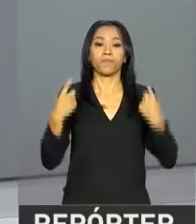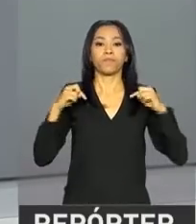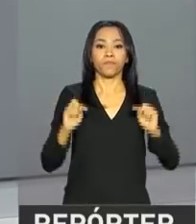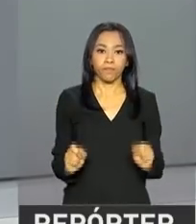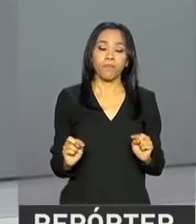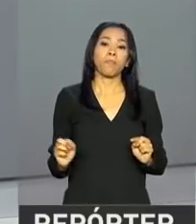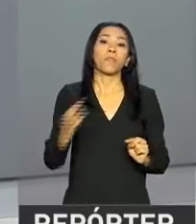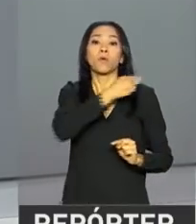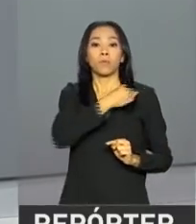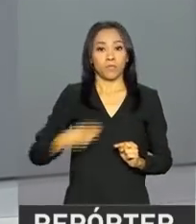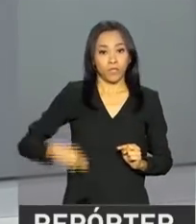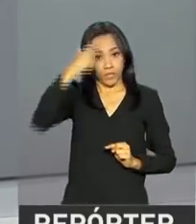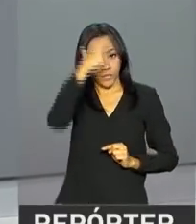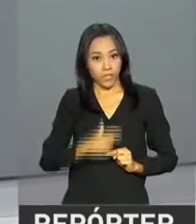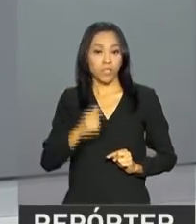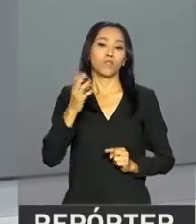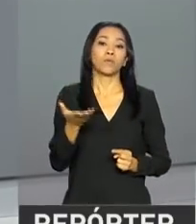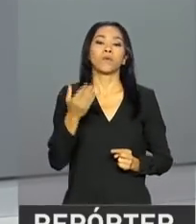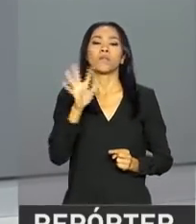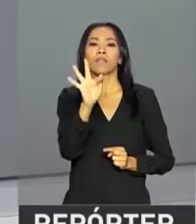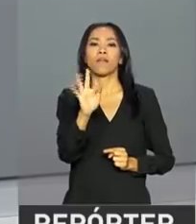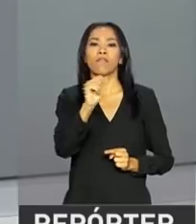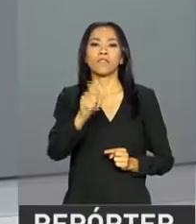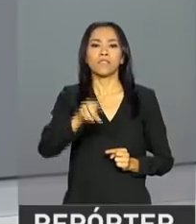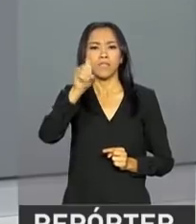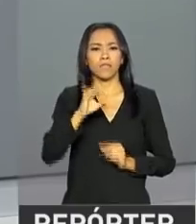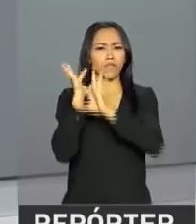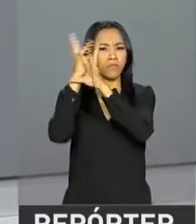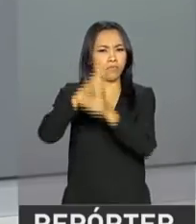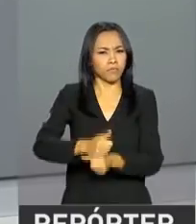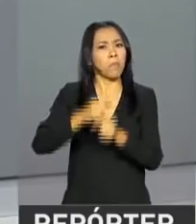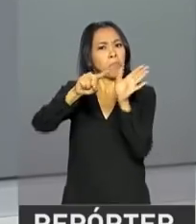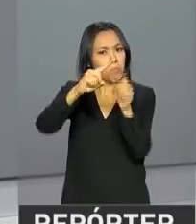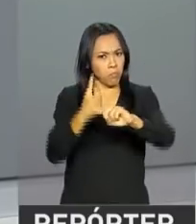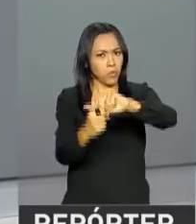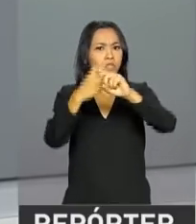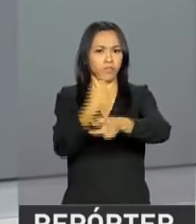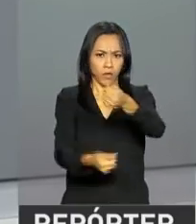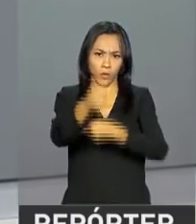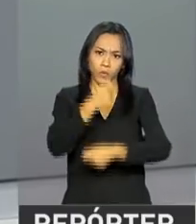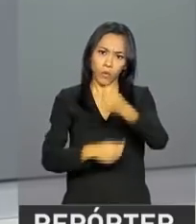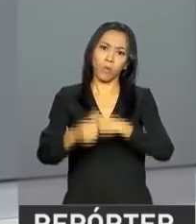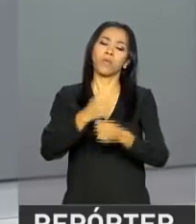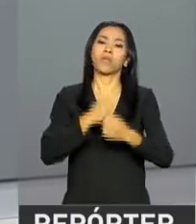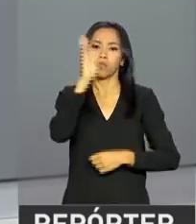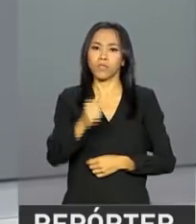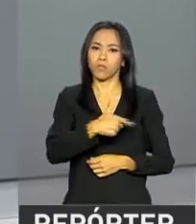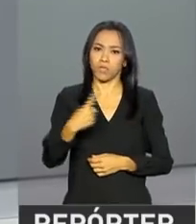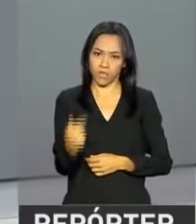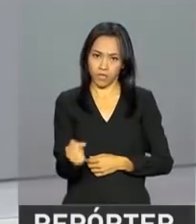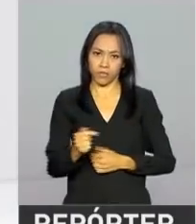henrique meirelles fez pelas redes sociais um balanço positivo da política econômica brasileira em 2017